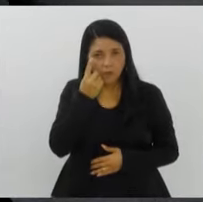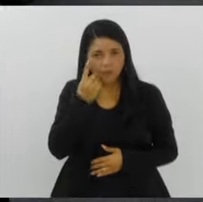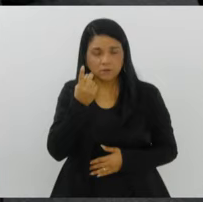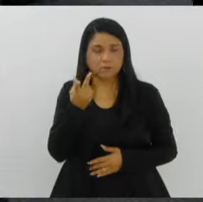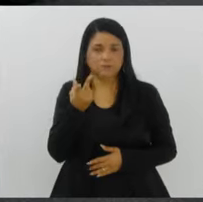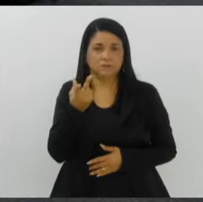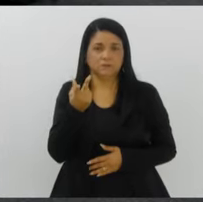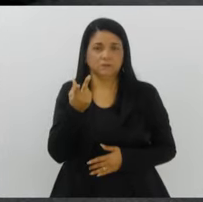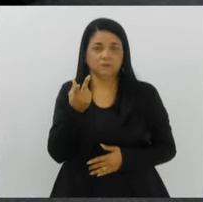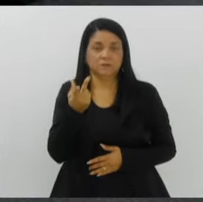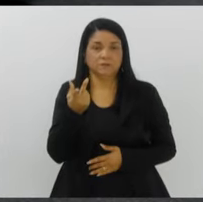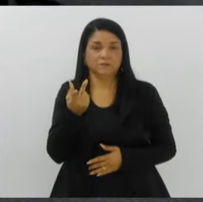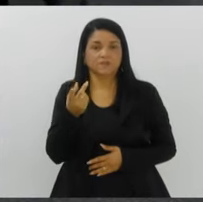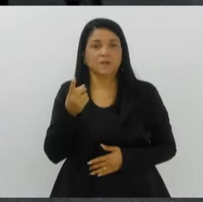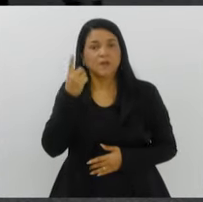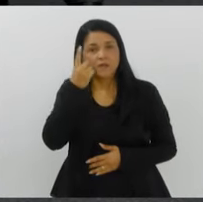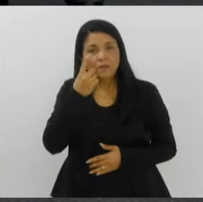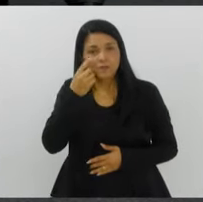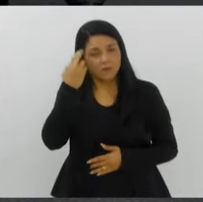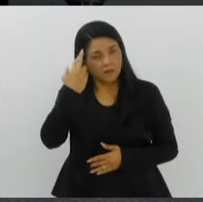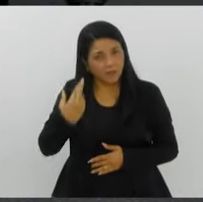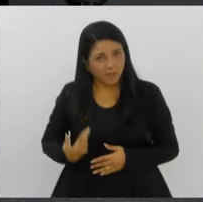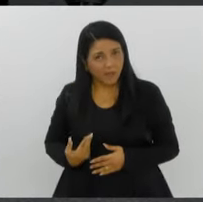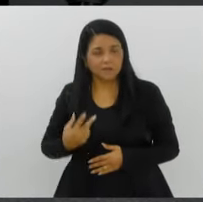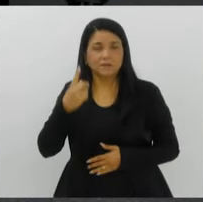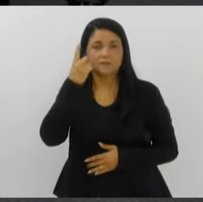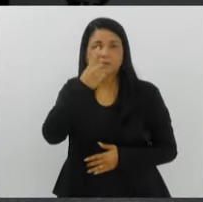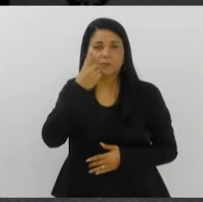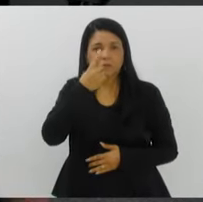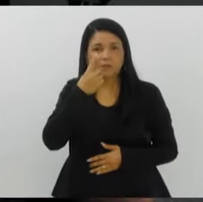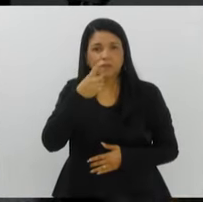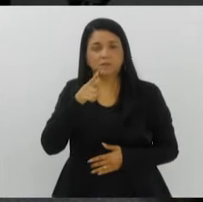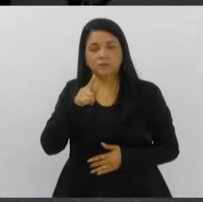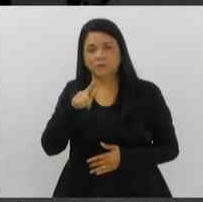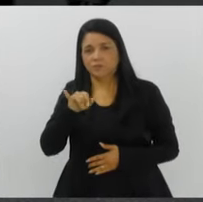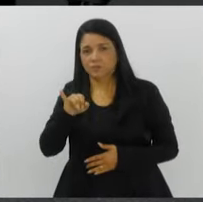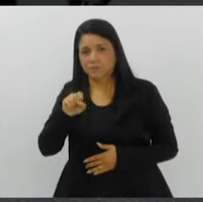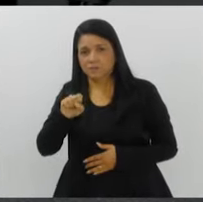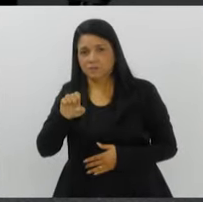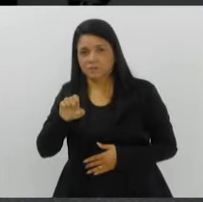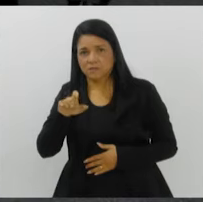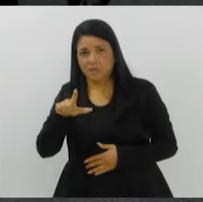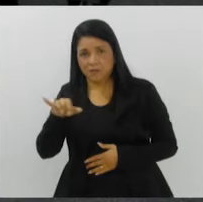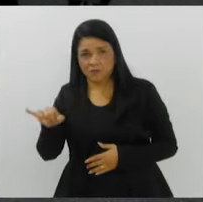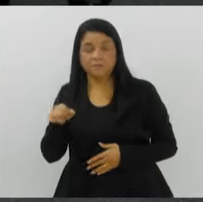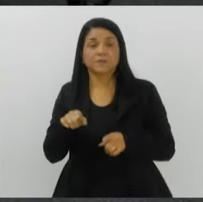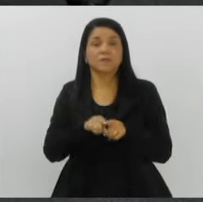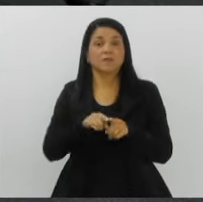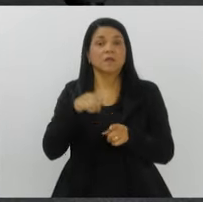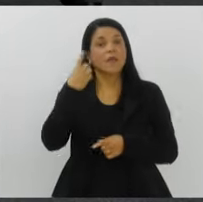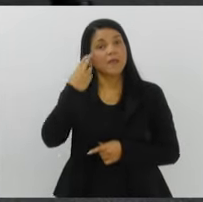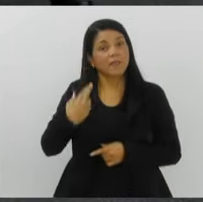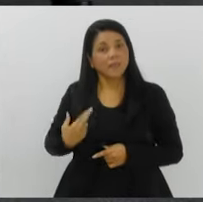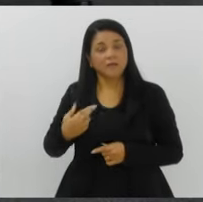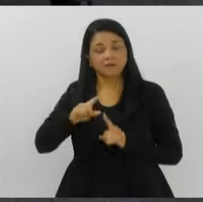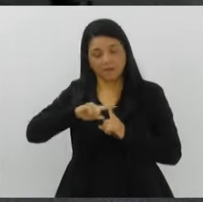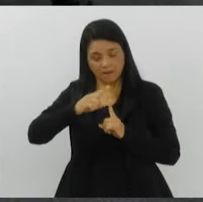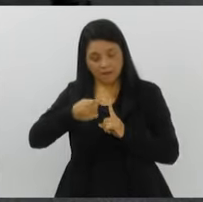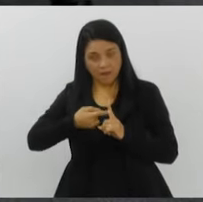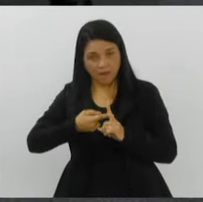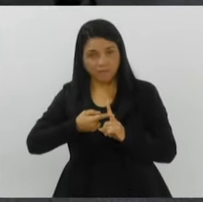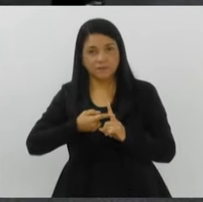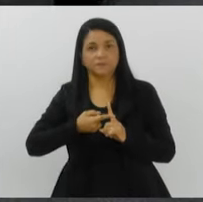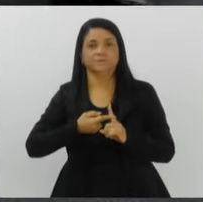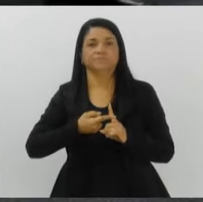parlamento, deputada Renata Souza, né, nossa companheira que está grávida, combativa companheira,